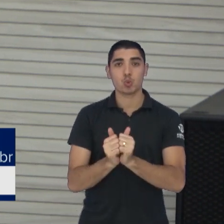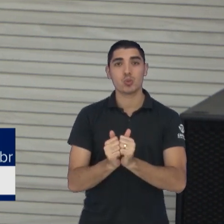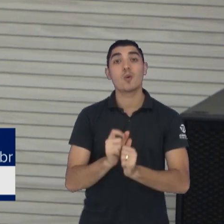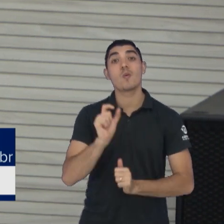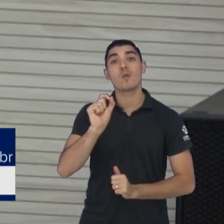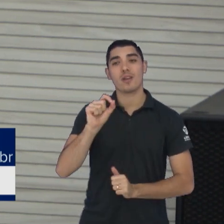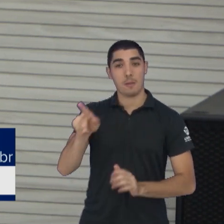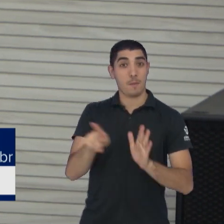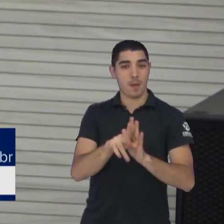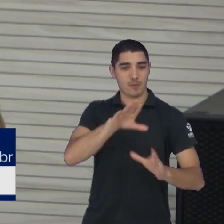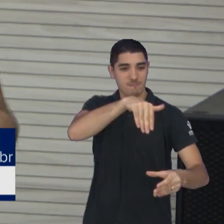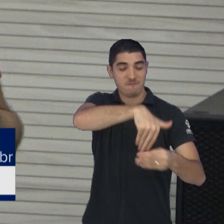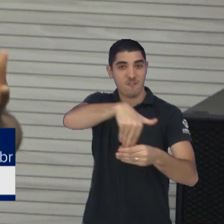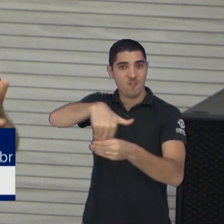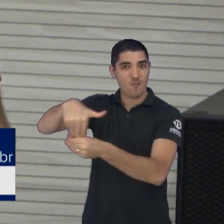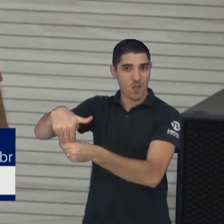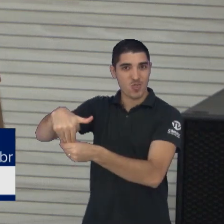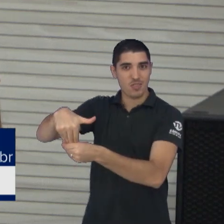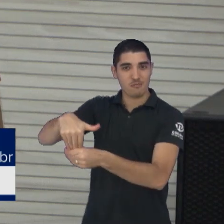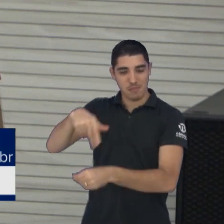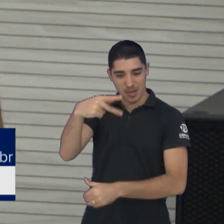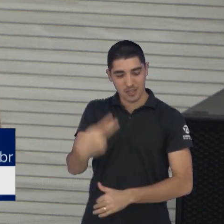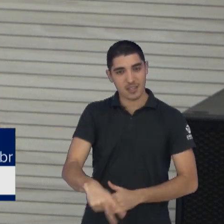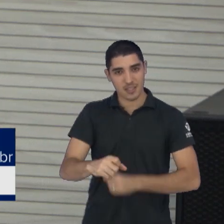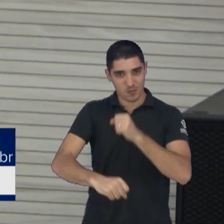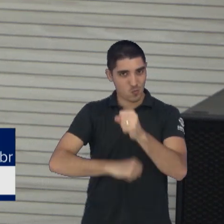majoritária em nossa cidade. E eu acho que nós vamos ter aí